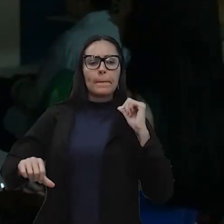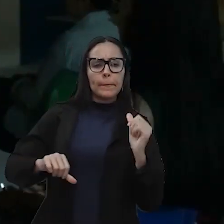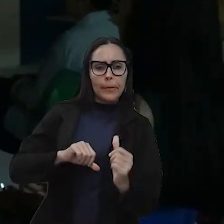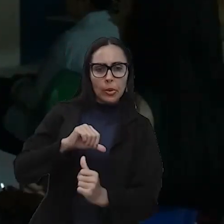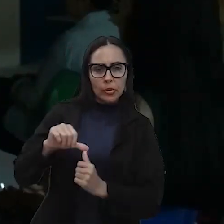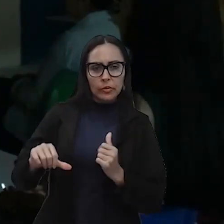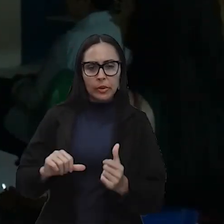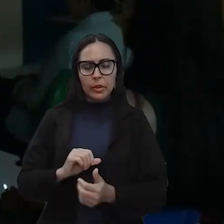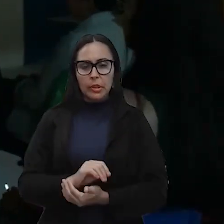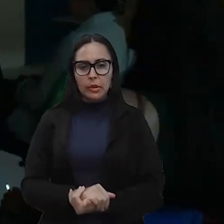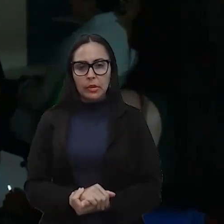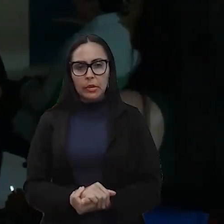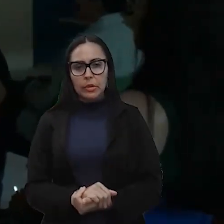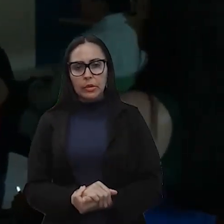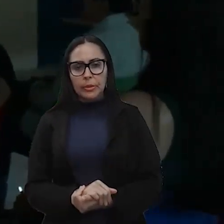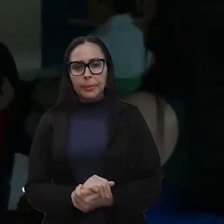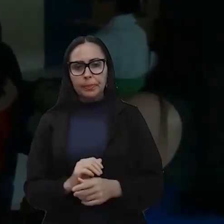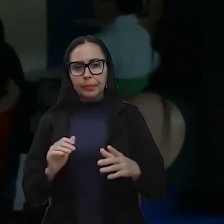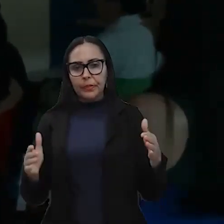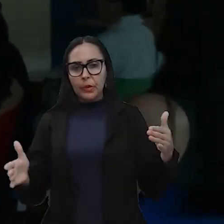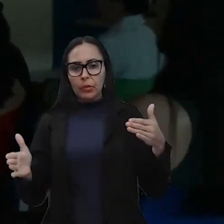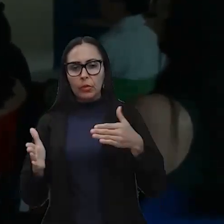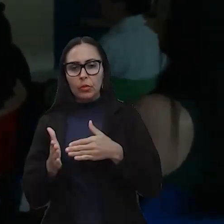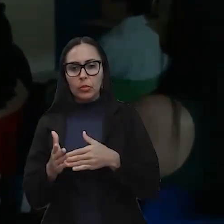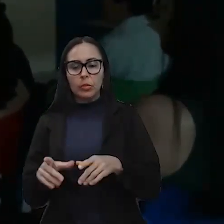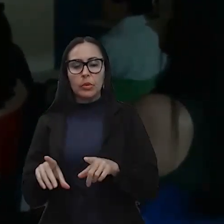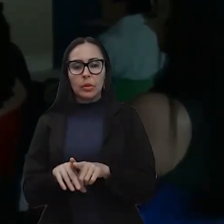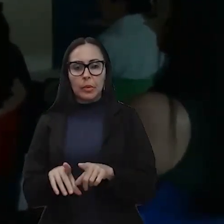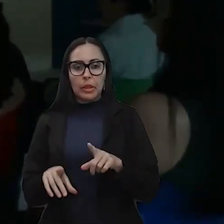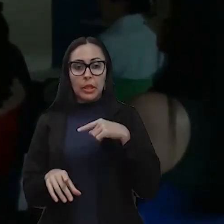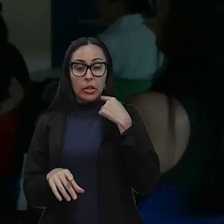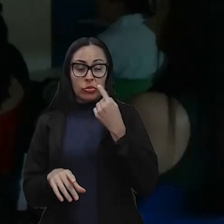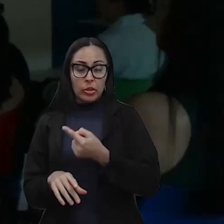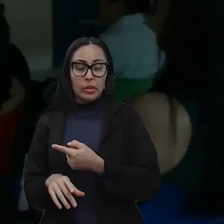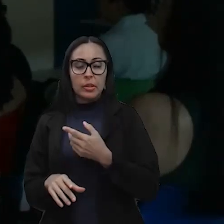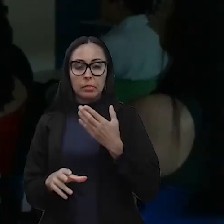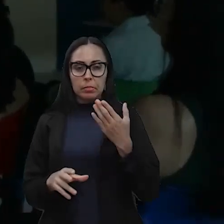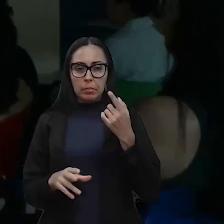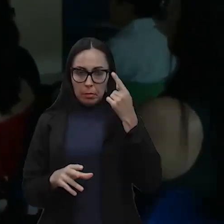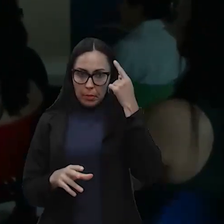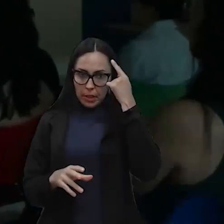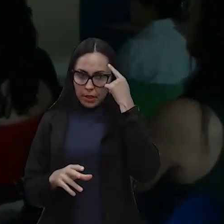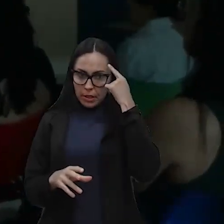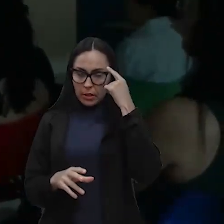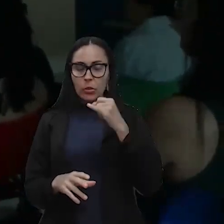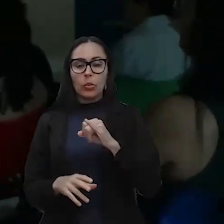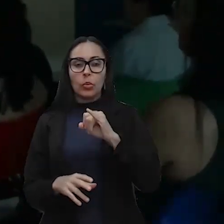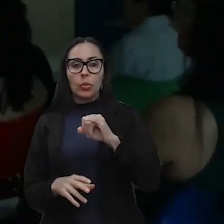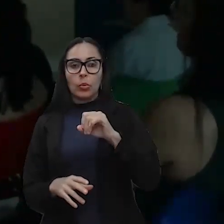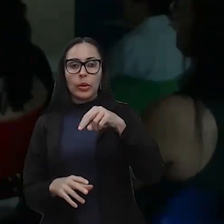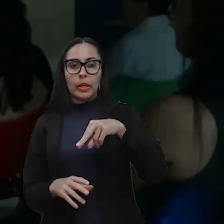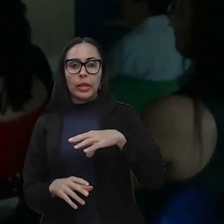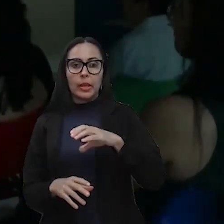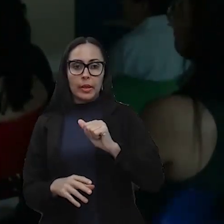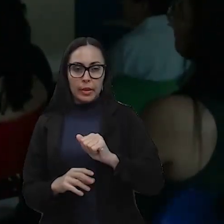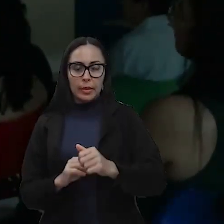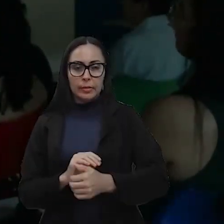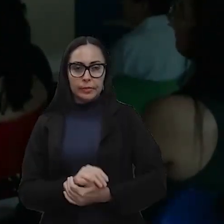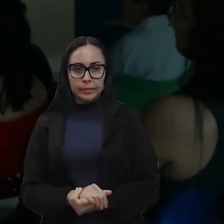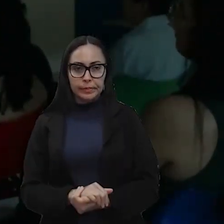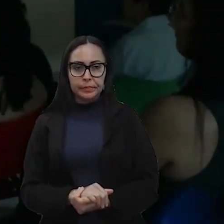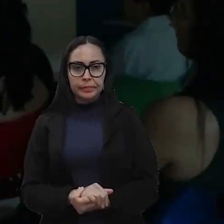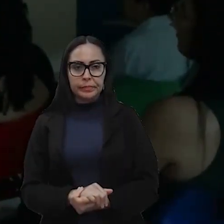apanhado verídico, assim, que a gente considera do INCA, eu sou licenciada pelo Instituto Nacional do Câncer, para estar